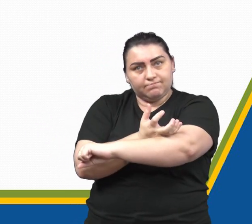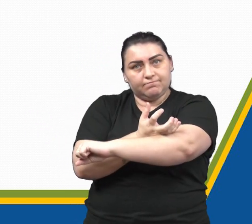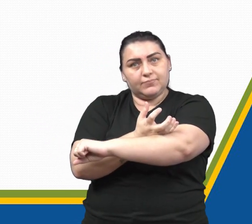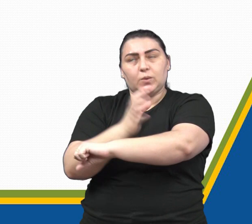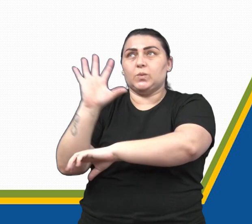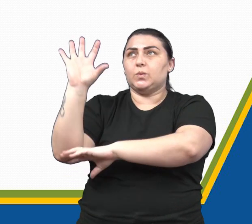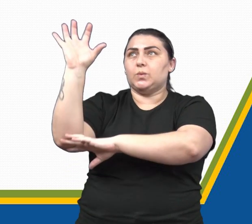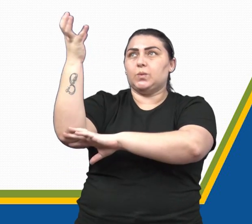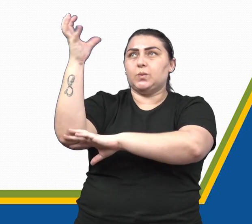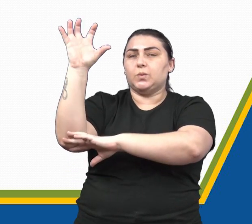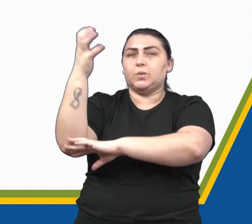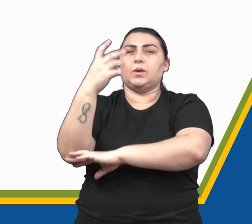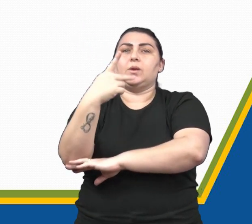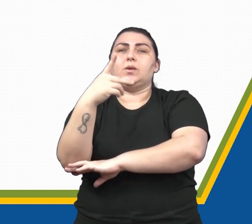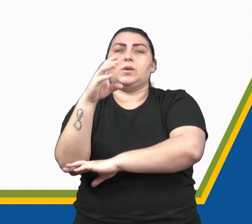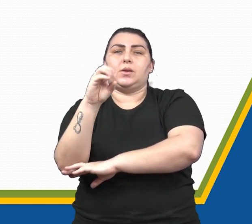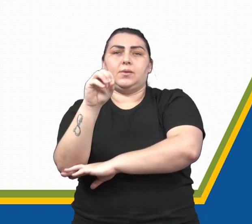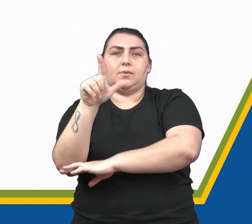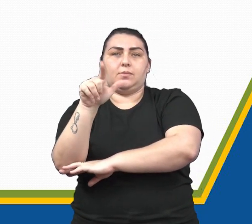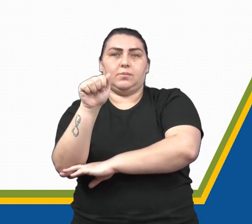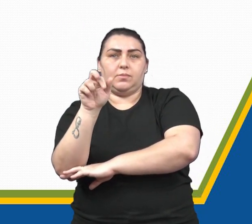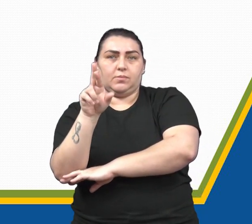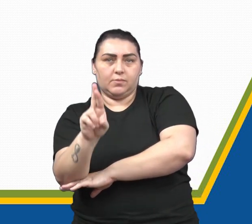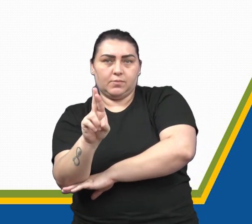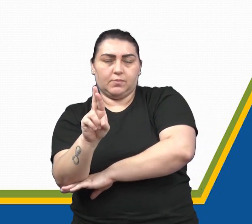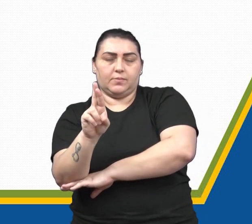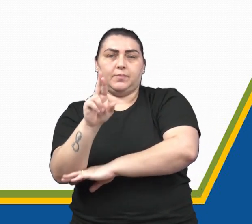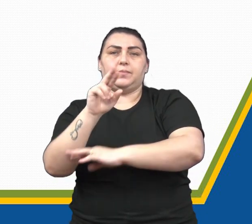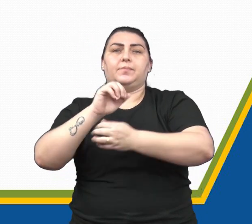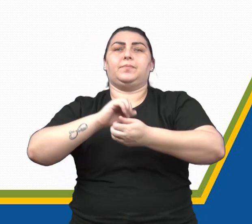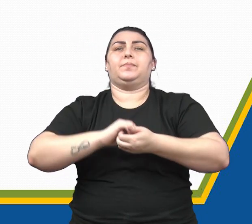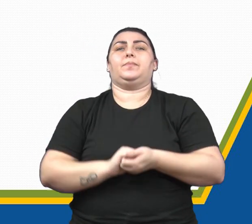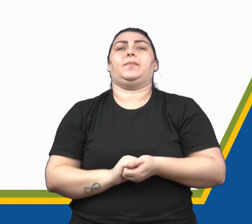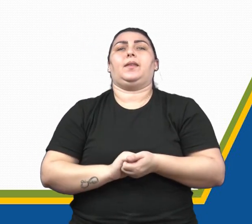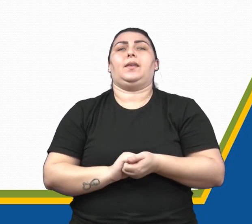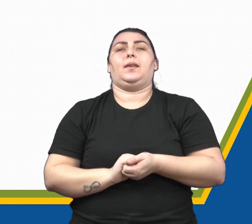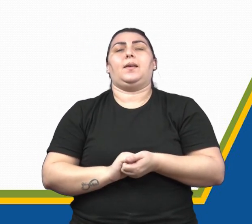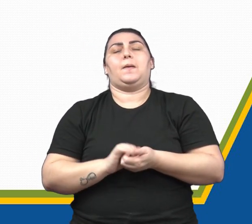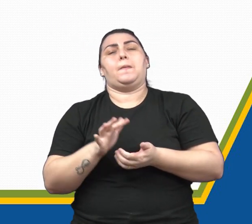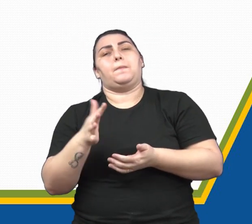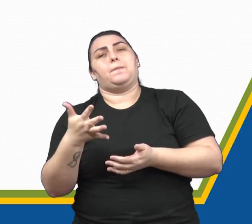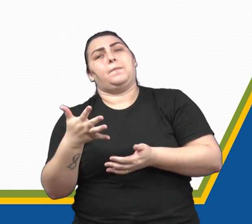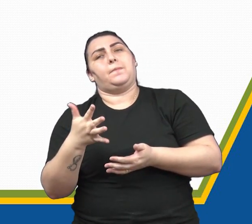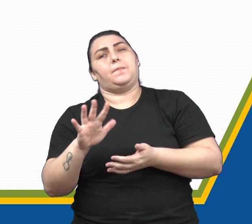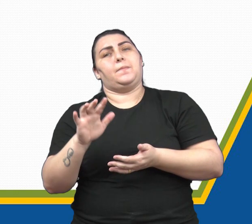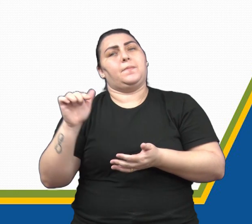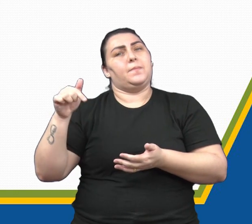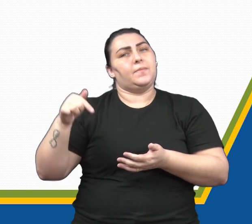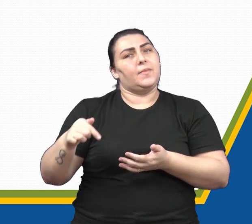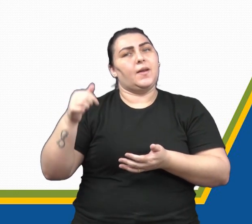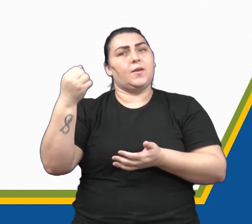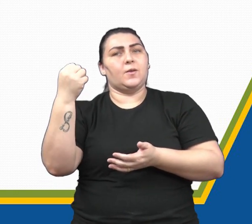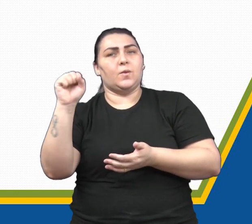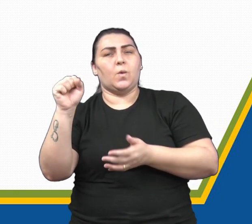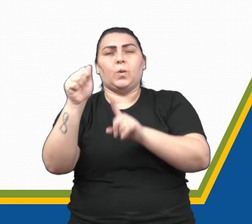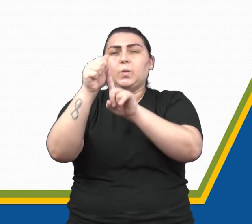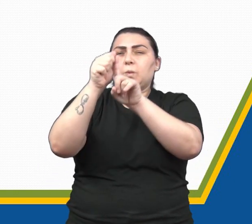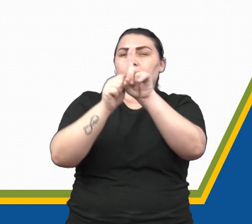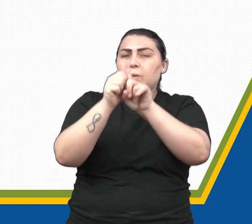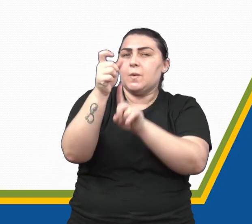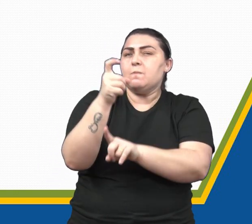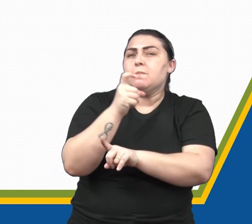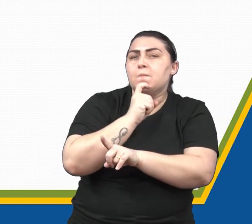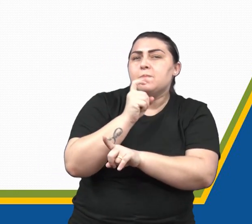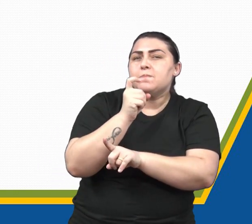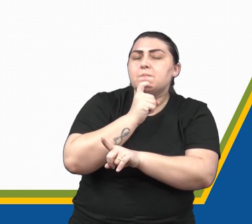de clima polar, pessoal. O clima polar, ele passa em torno aí de 7, 8 meses